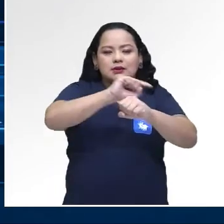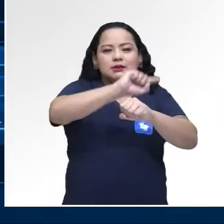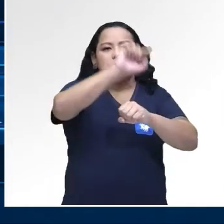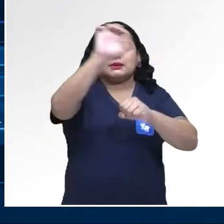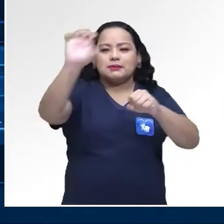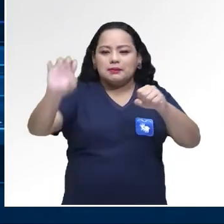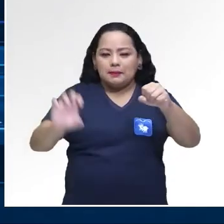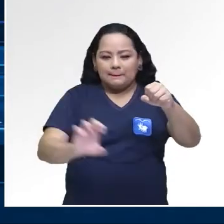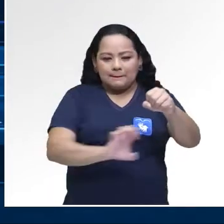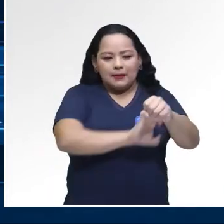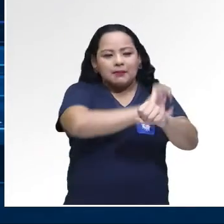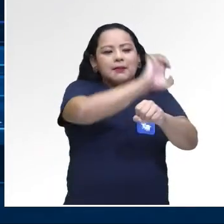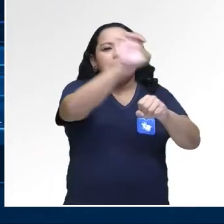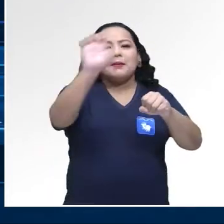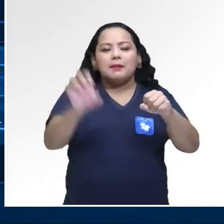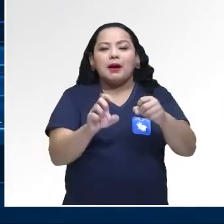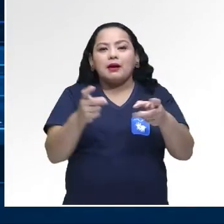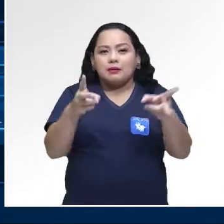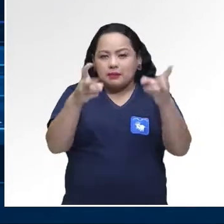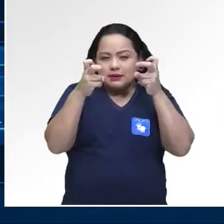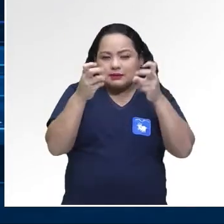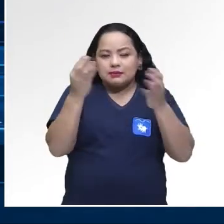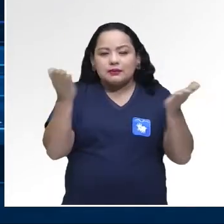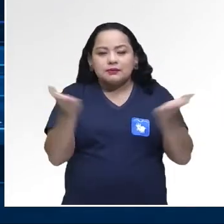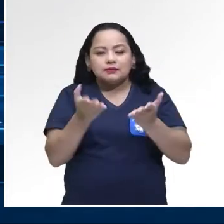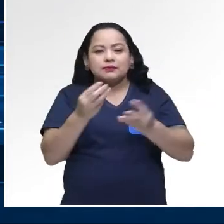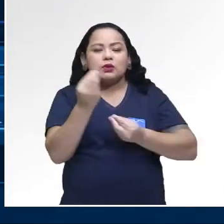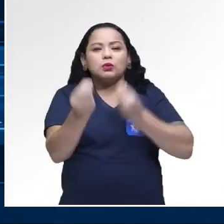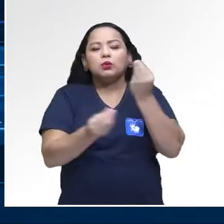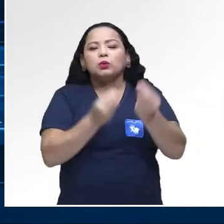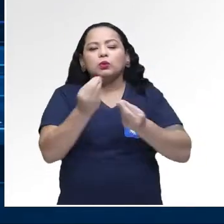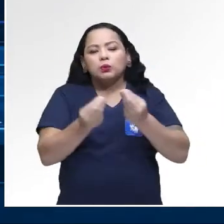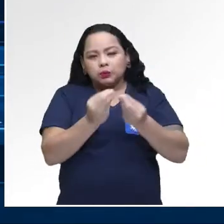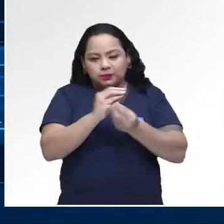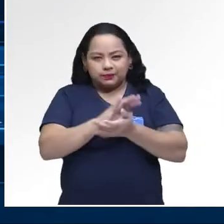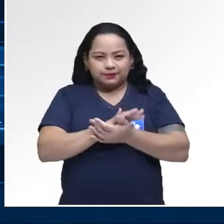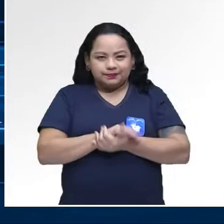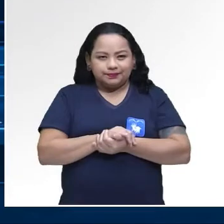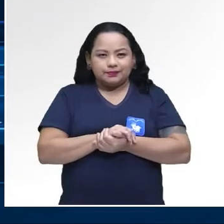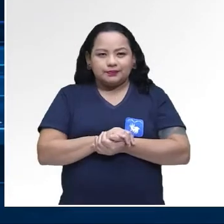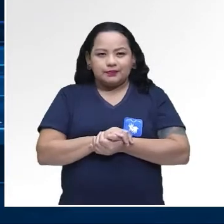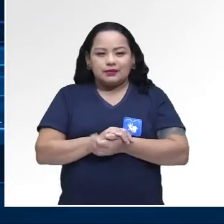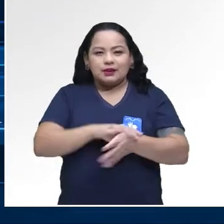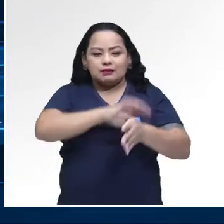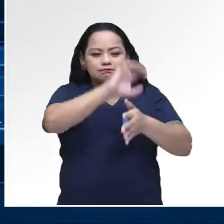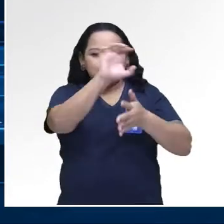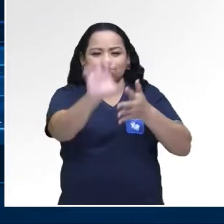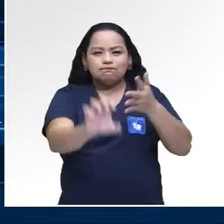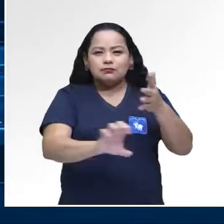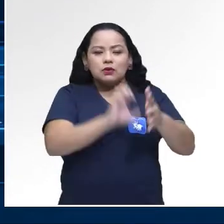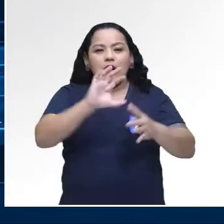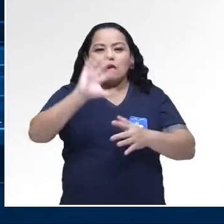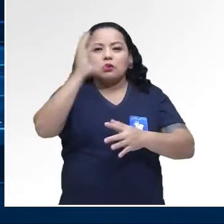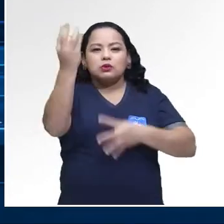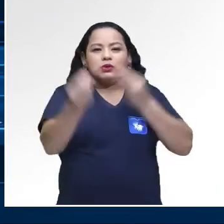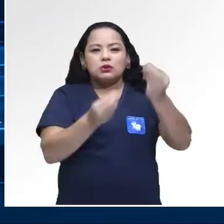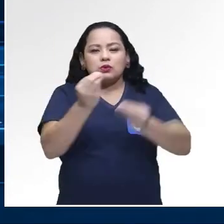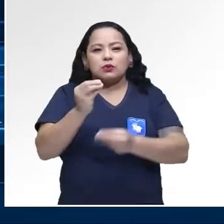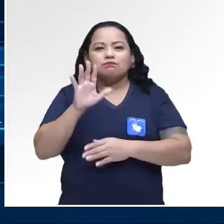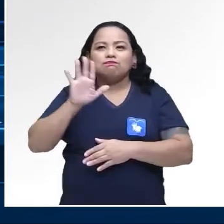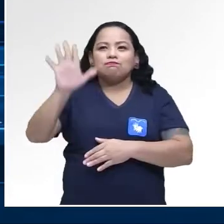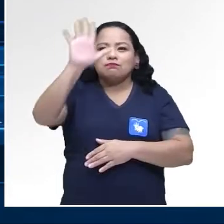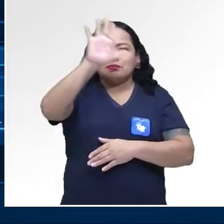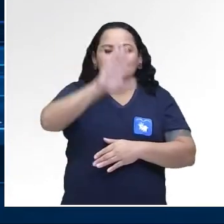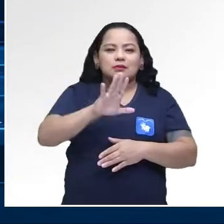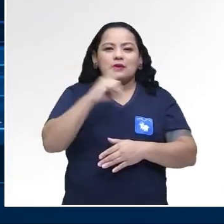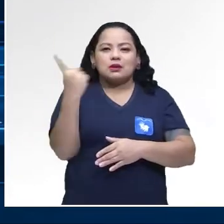passando, tá? Então, a gente vai observar de que maneira, né, que ele acontece através aqui de uma animação, e a